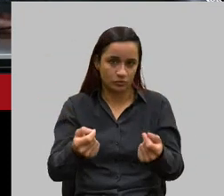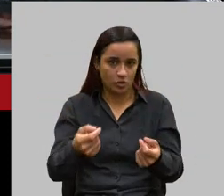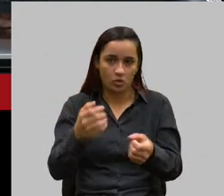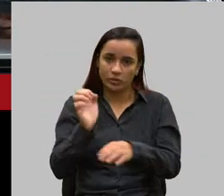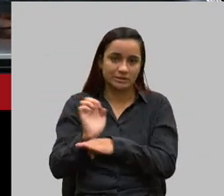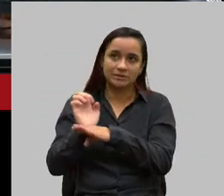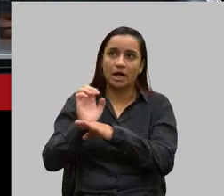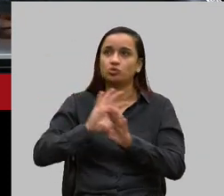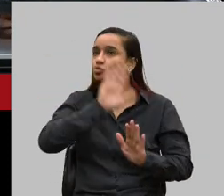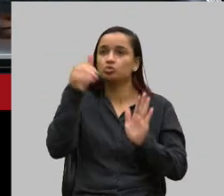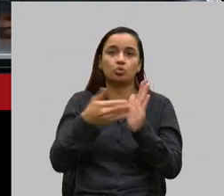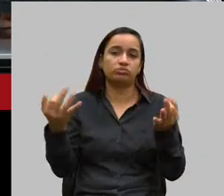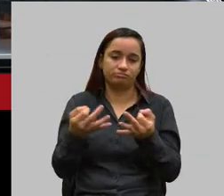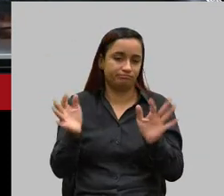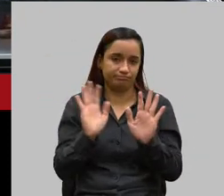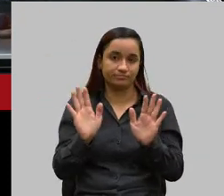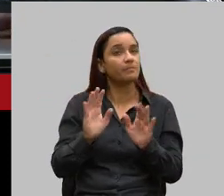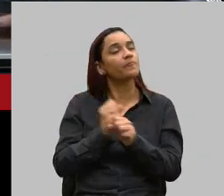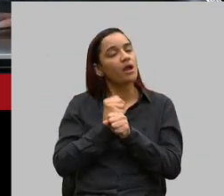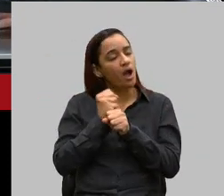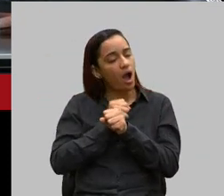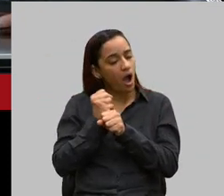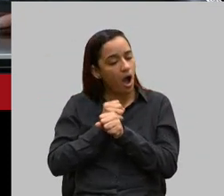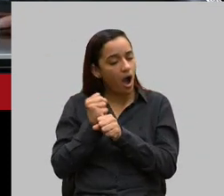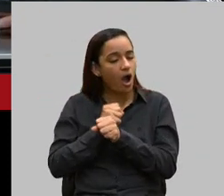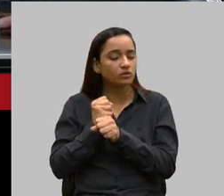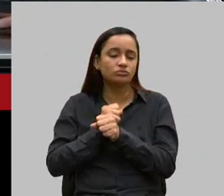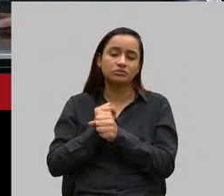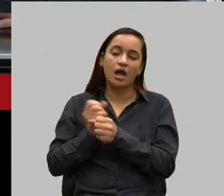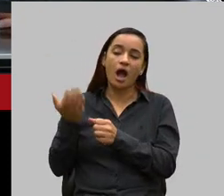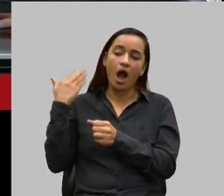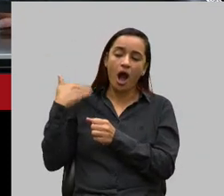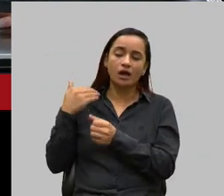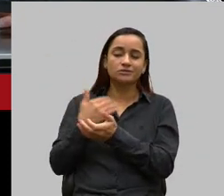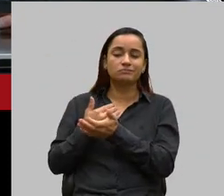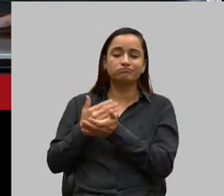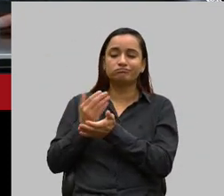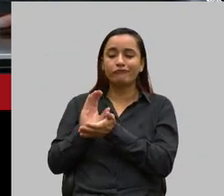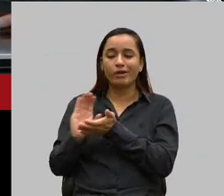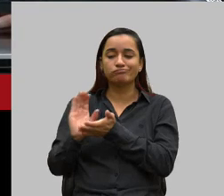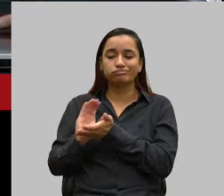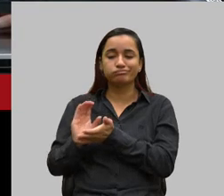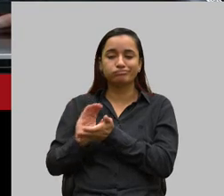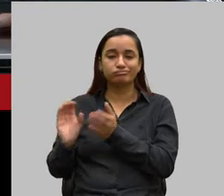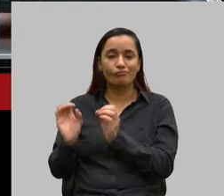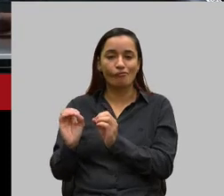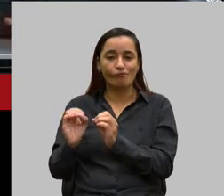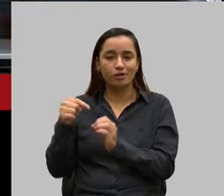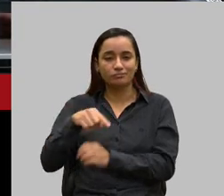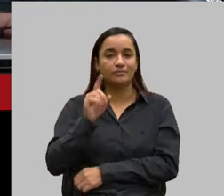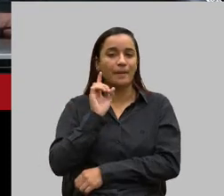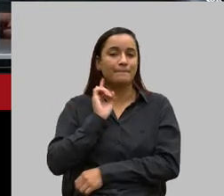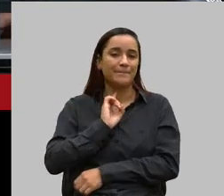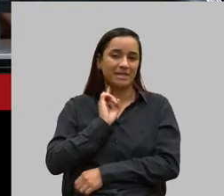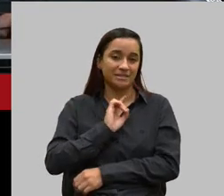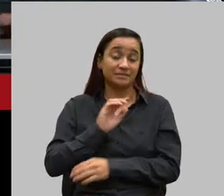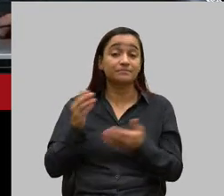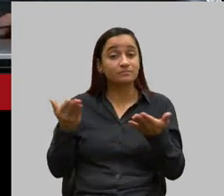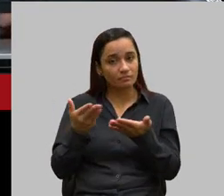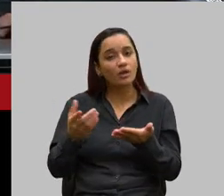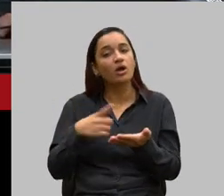resolve foram anos e anos de desinvestimentos não se investia nada em Minas Gerais agora o projeto